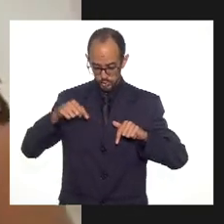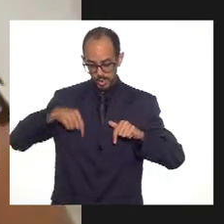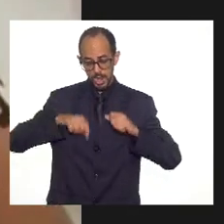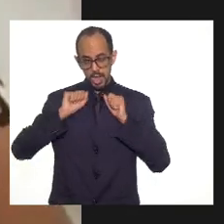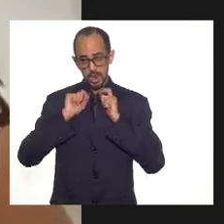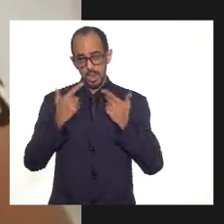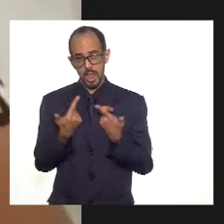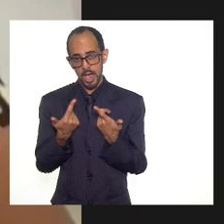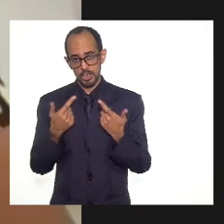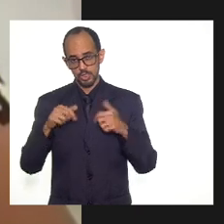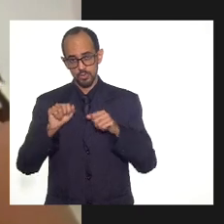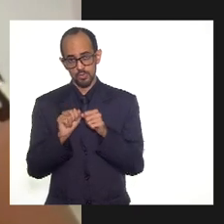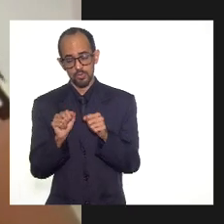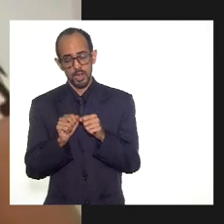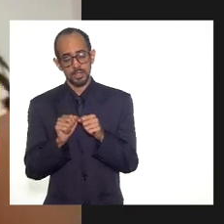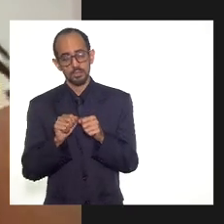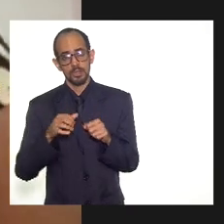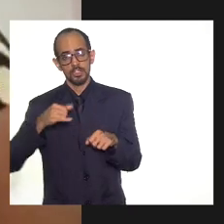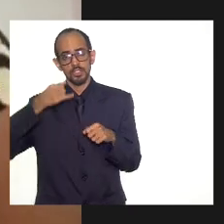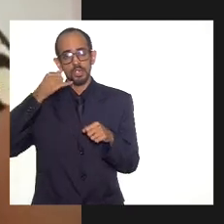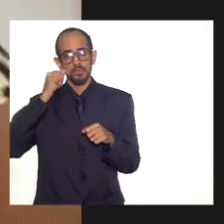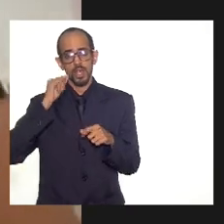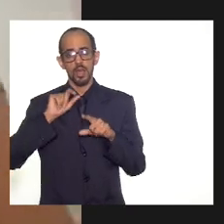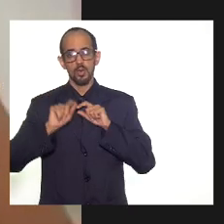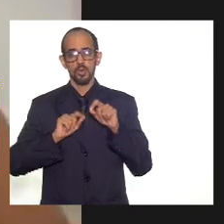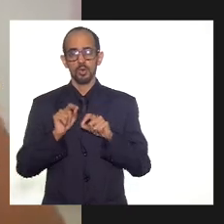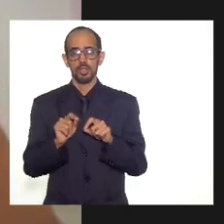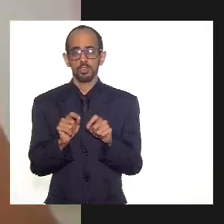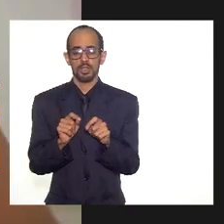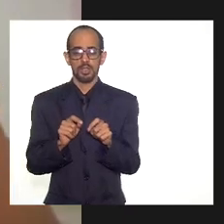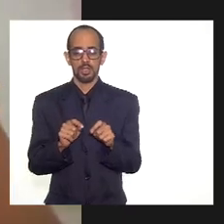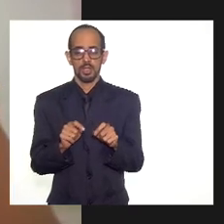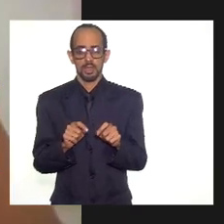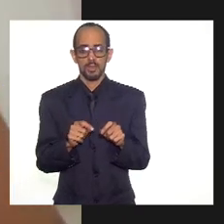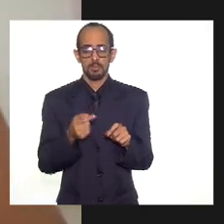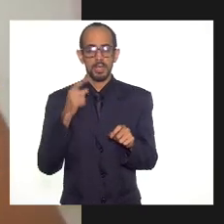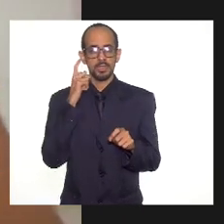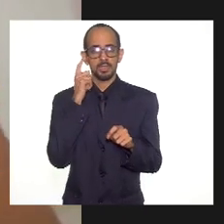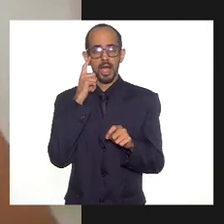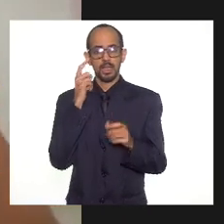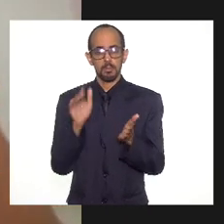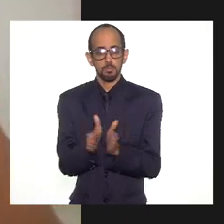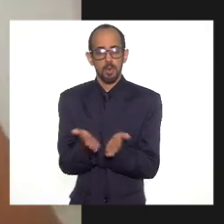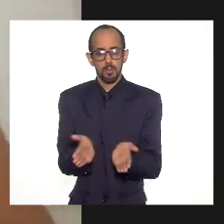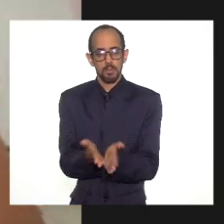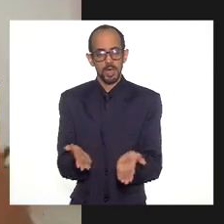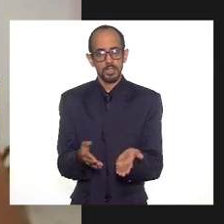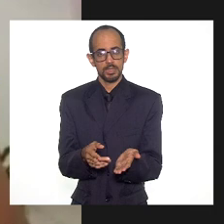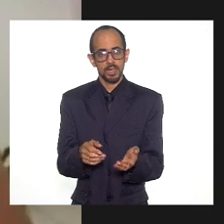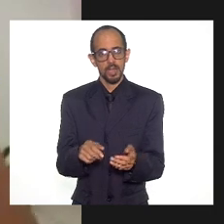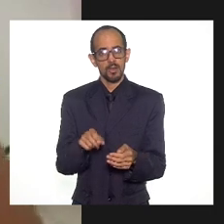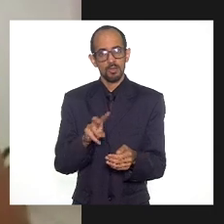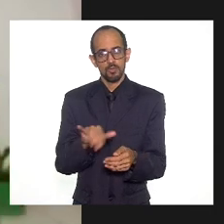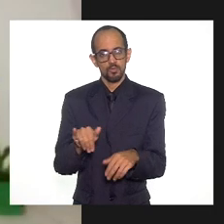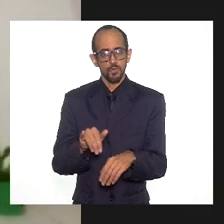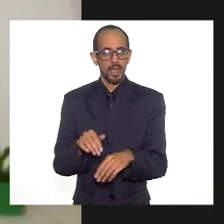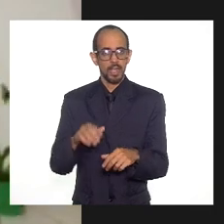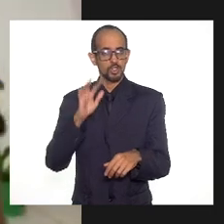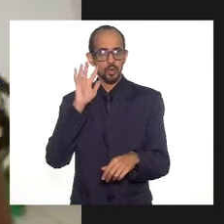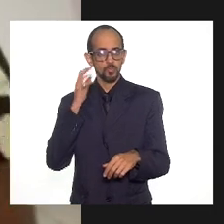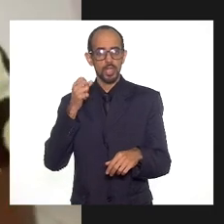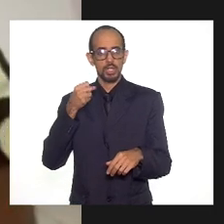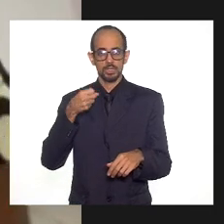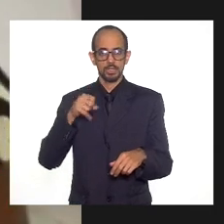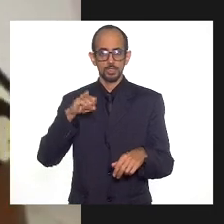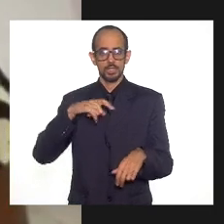para que a gente não tenha a ilusão de que pobreza se combate com mais pobreza, de que pobreza e